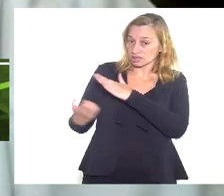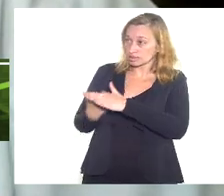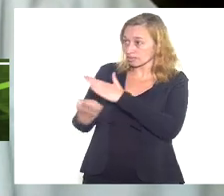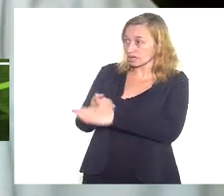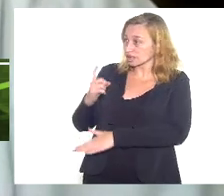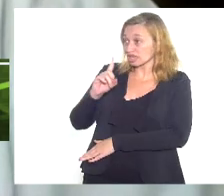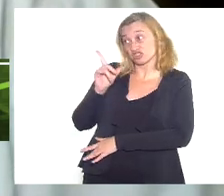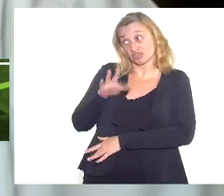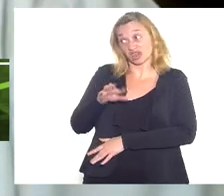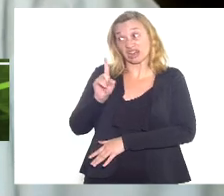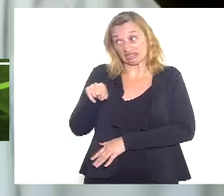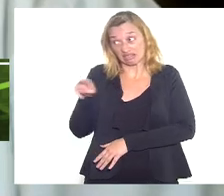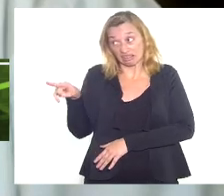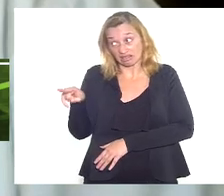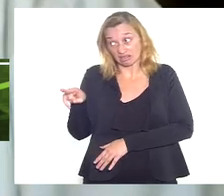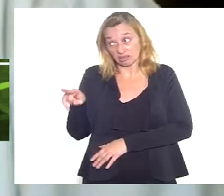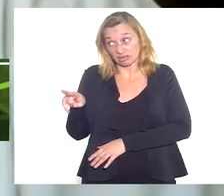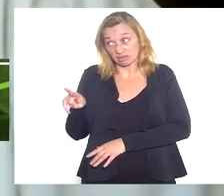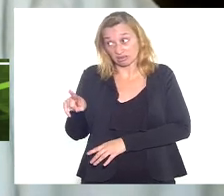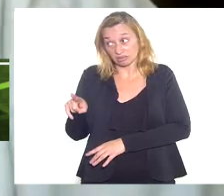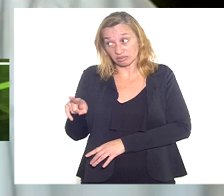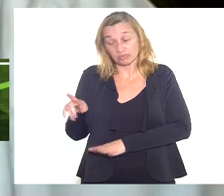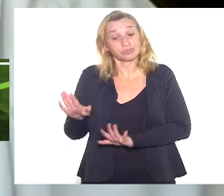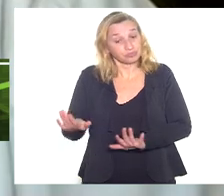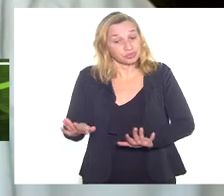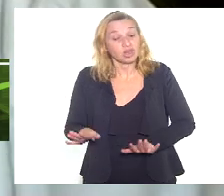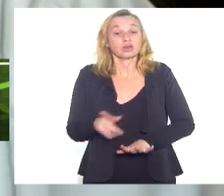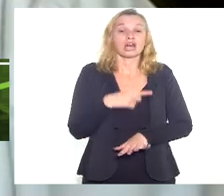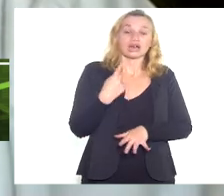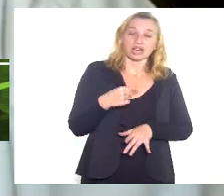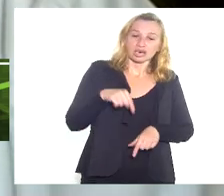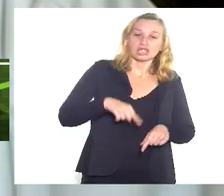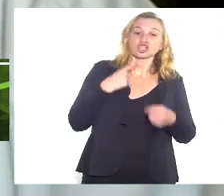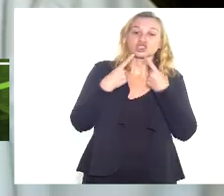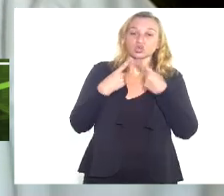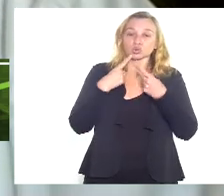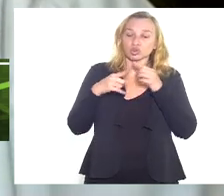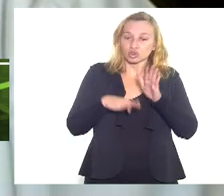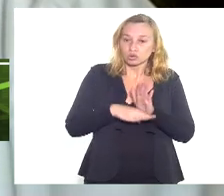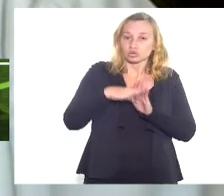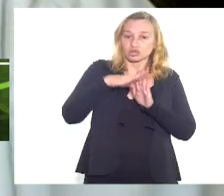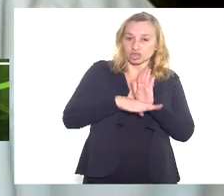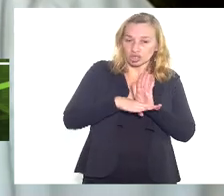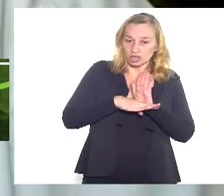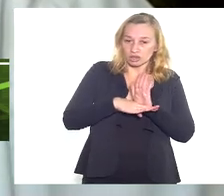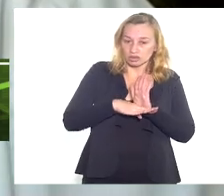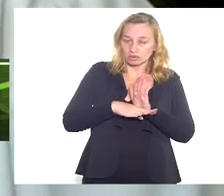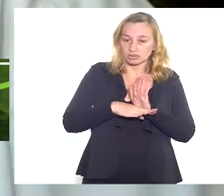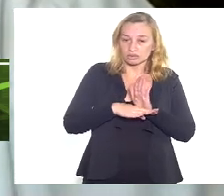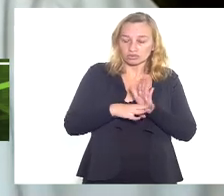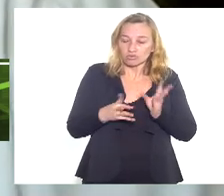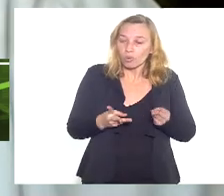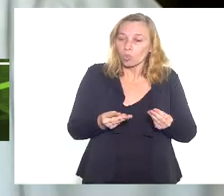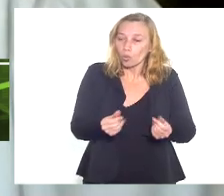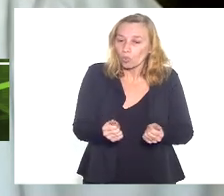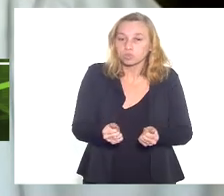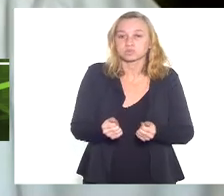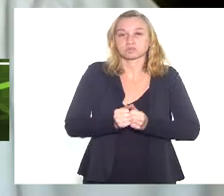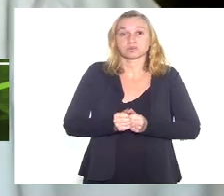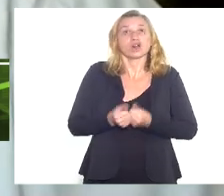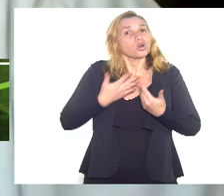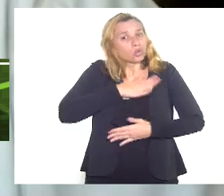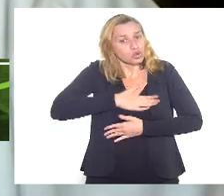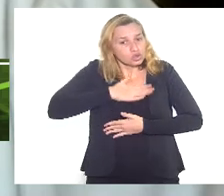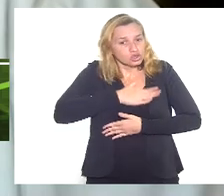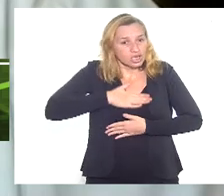desses. Então, nós estamos aqui discutindo a um nível de cordialidade de apreciação, mas eu